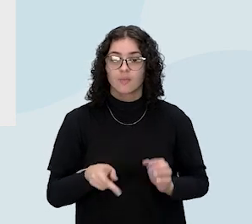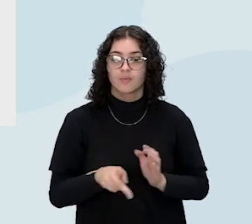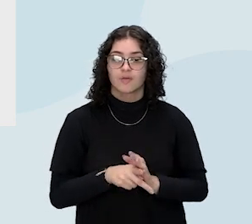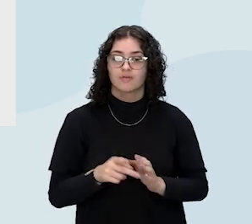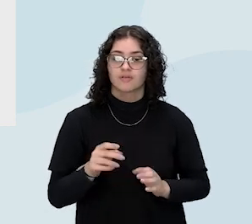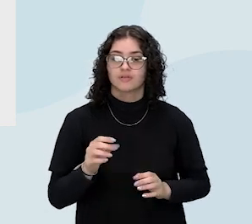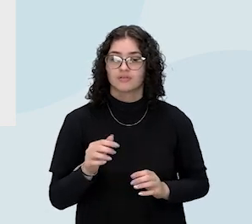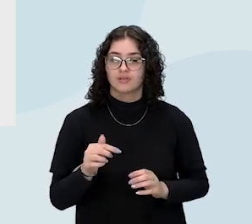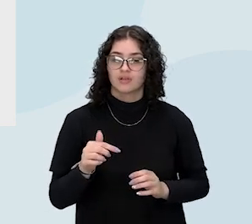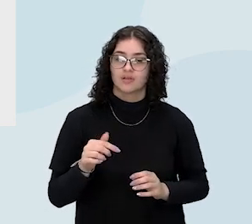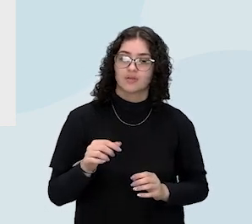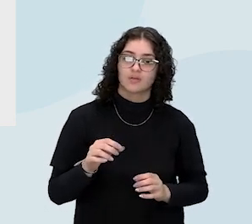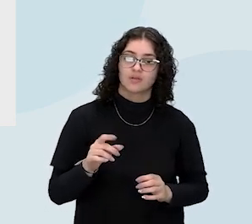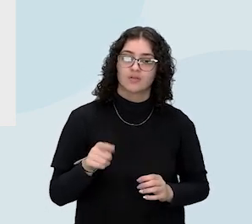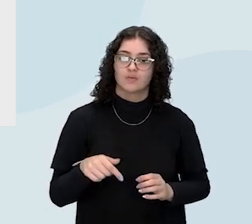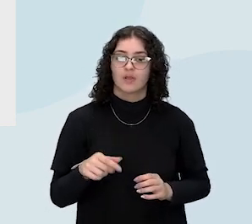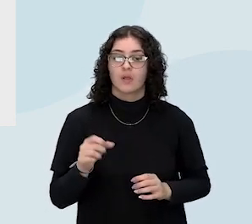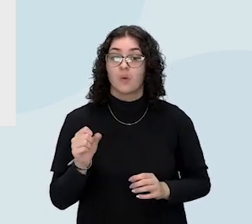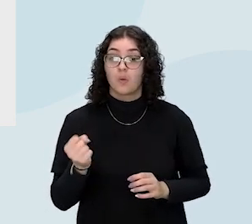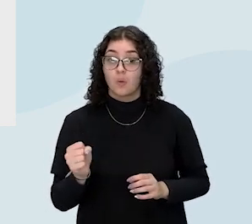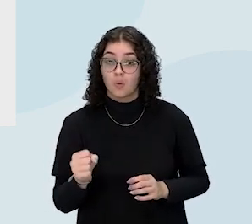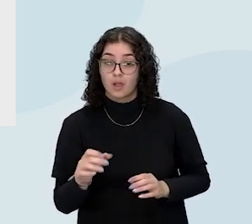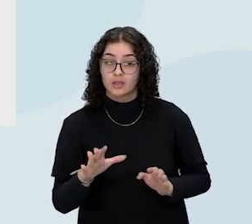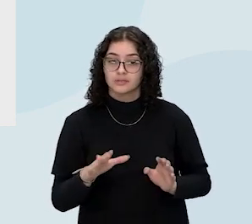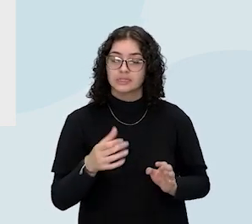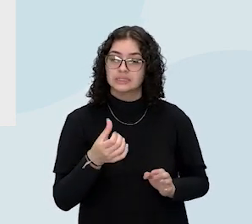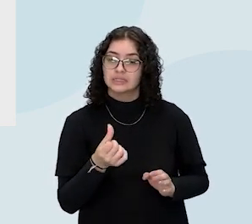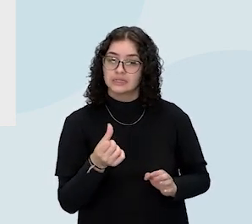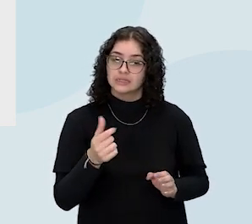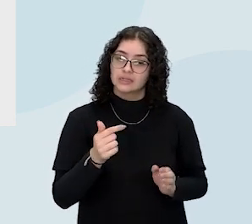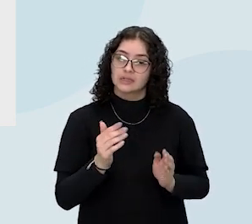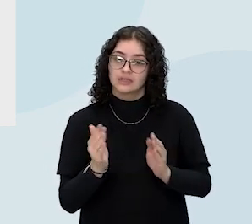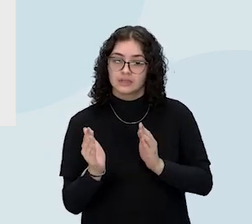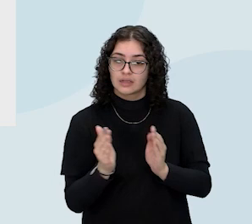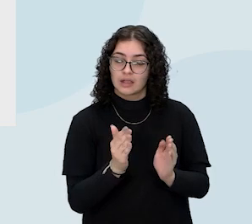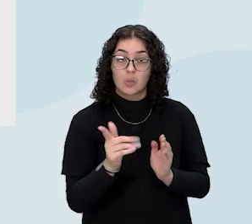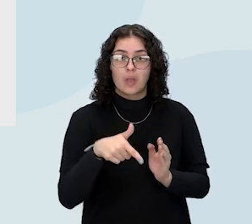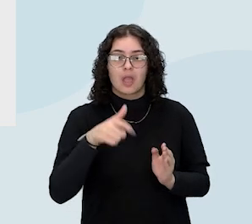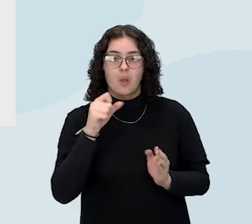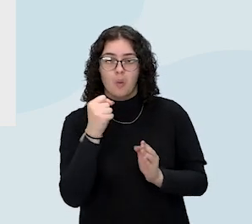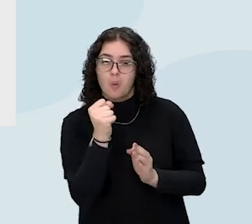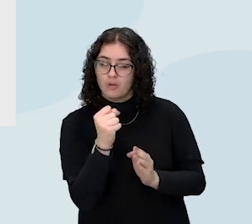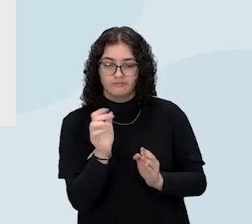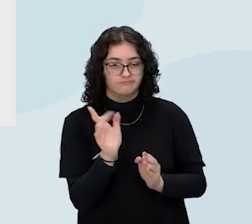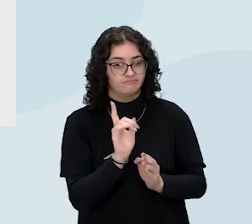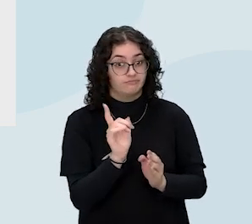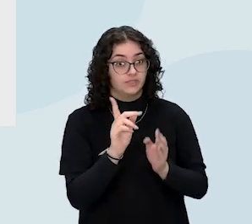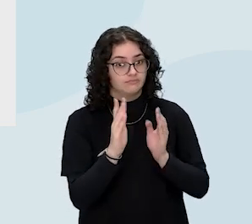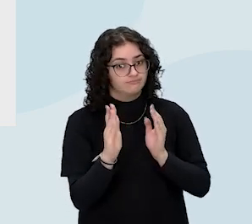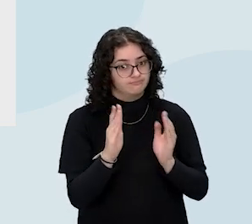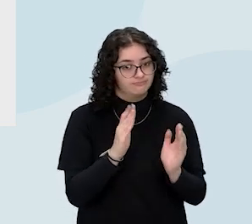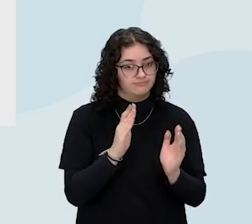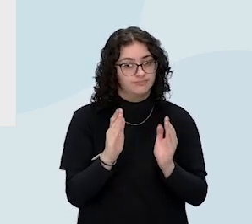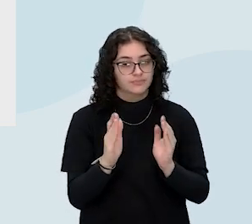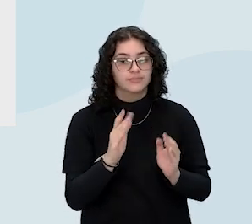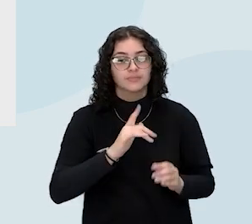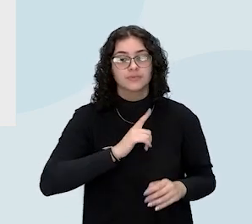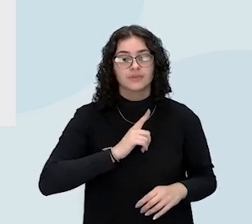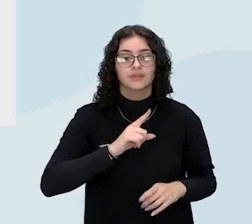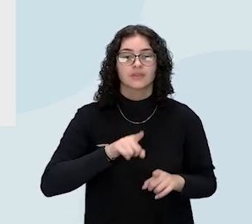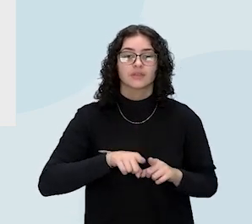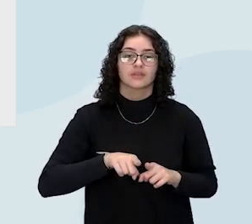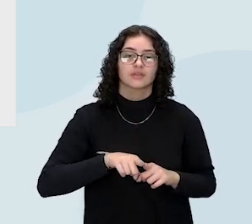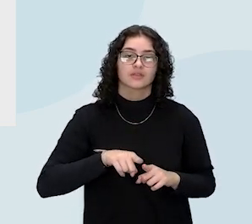a 8. Não chega a 8 necessariamente, tá? Só para corrigir aí uma parte. A gente tem aí só da